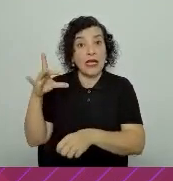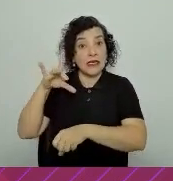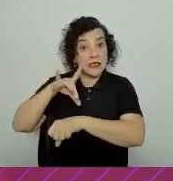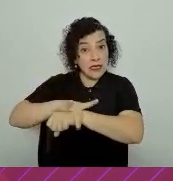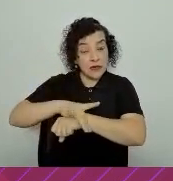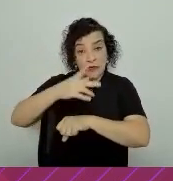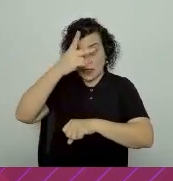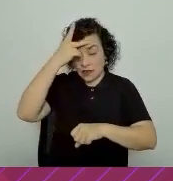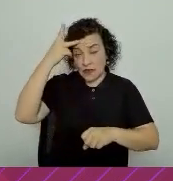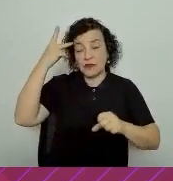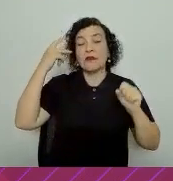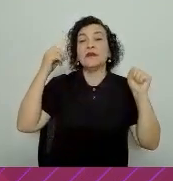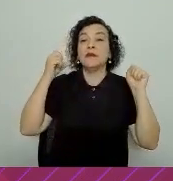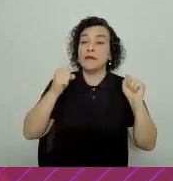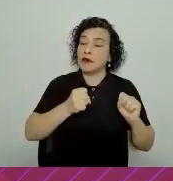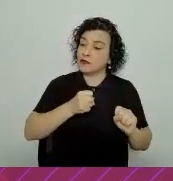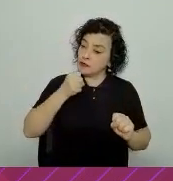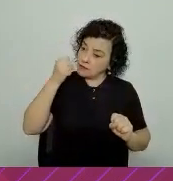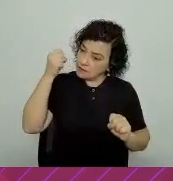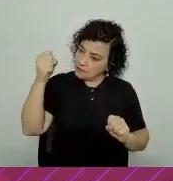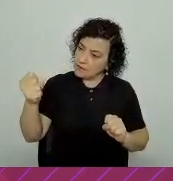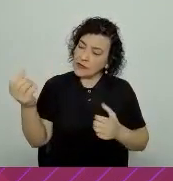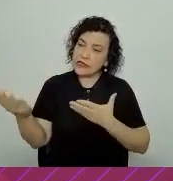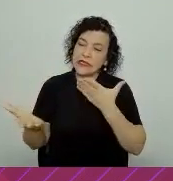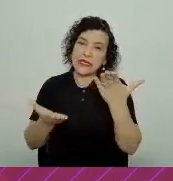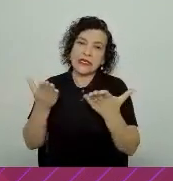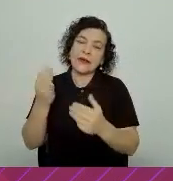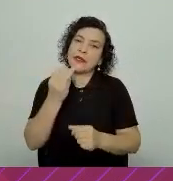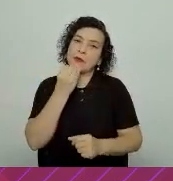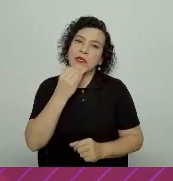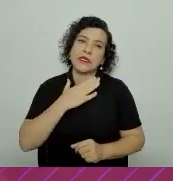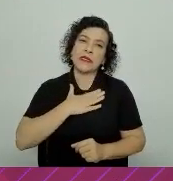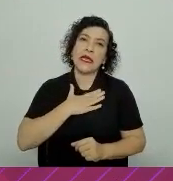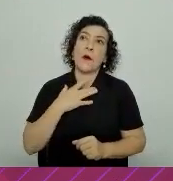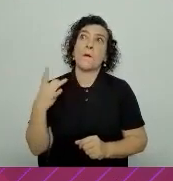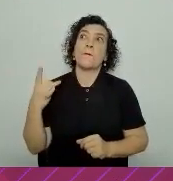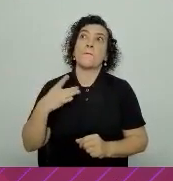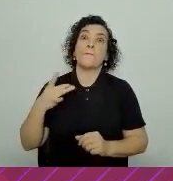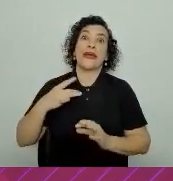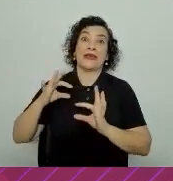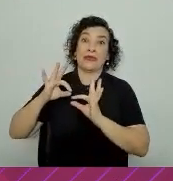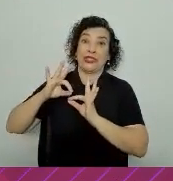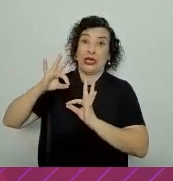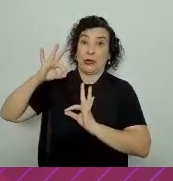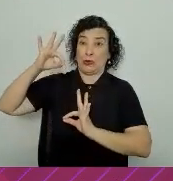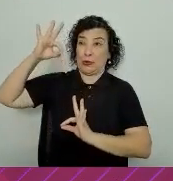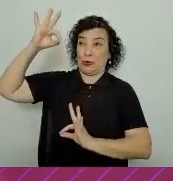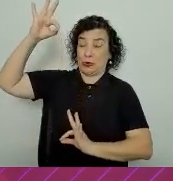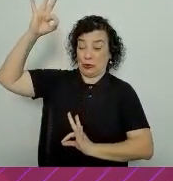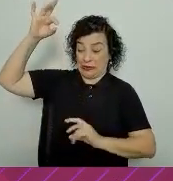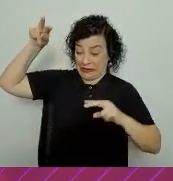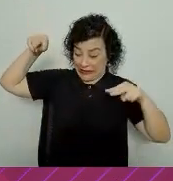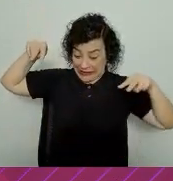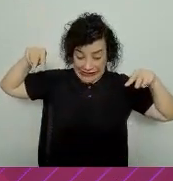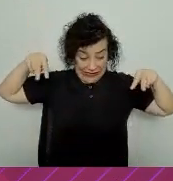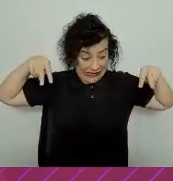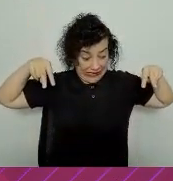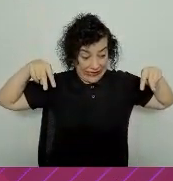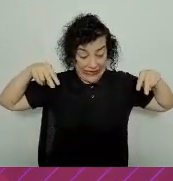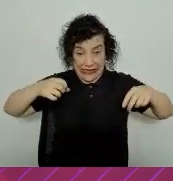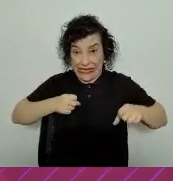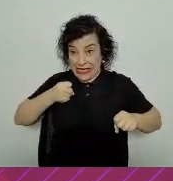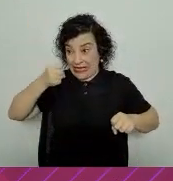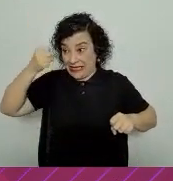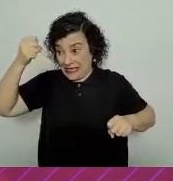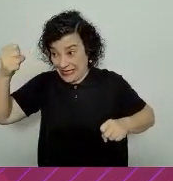e que as pessoas podem ter um tratamento de fobia vamos dizer assim eu tenho medo de altura eu posso dentro do ambiente virtual